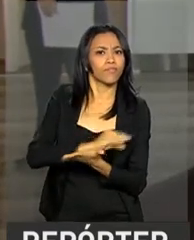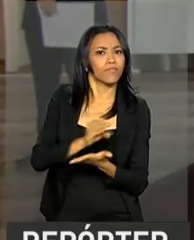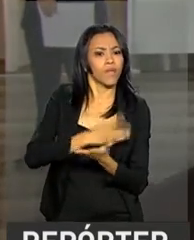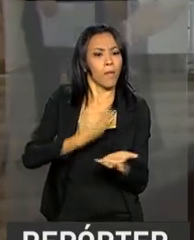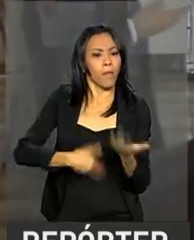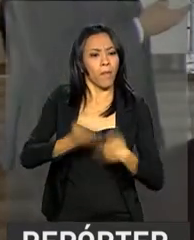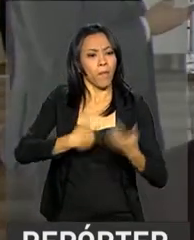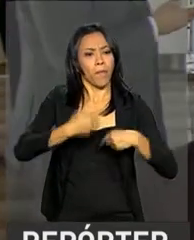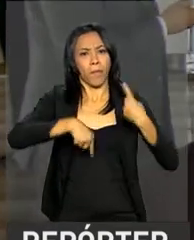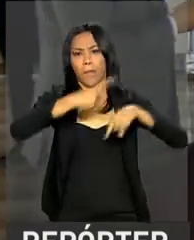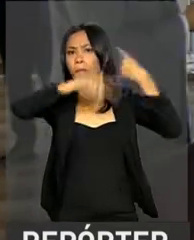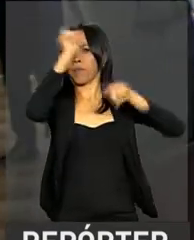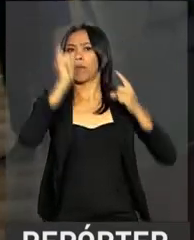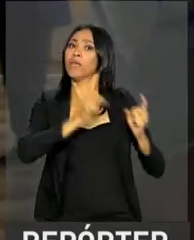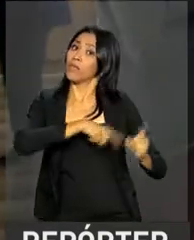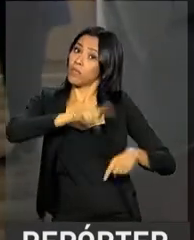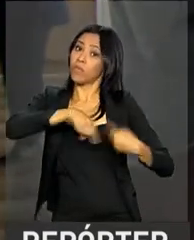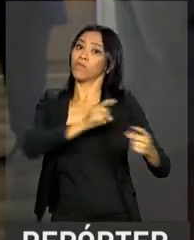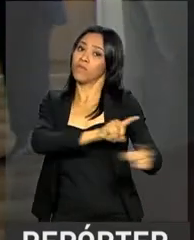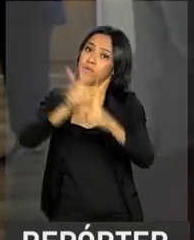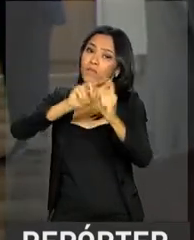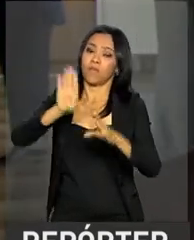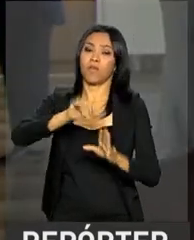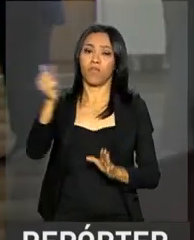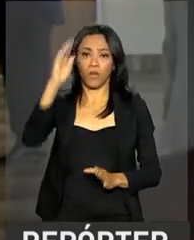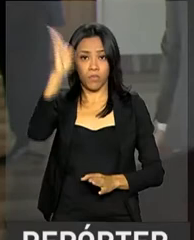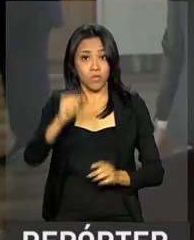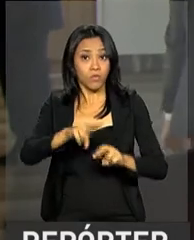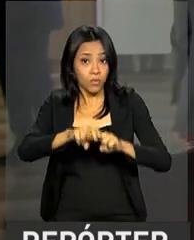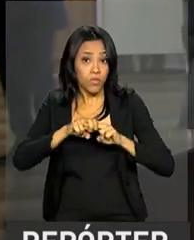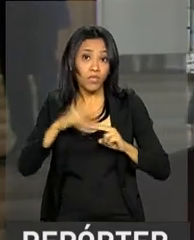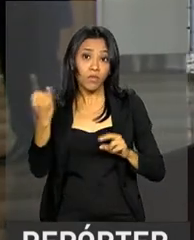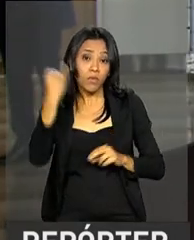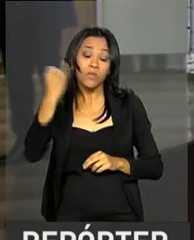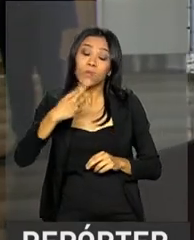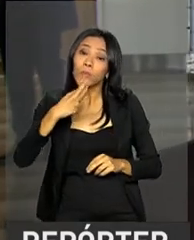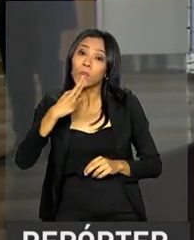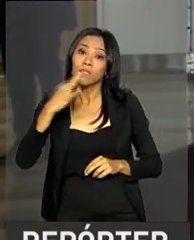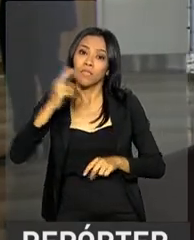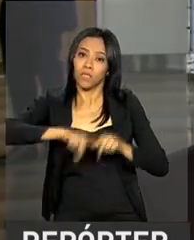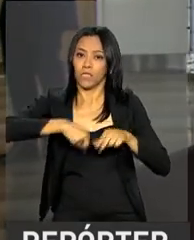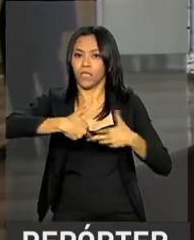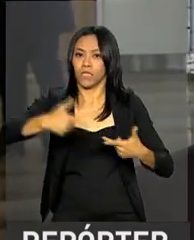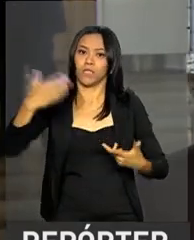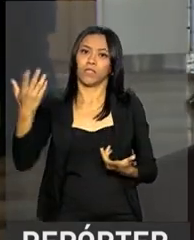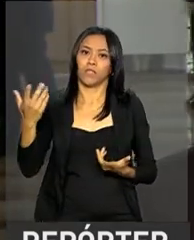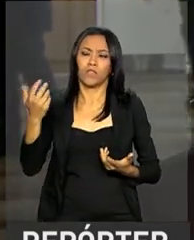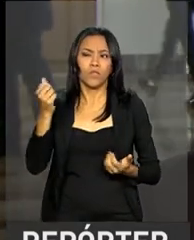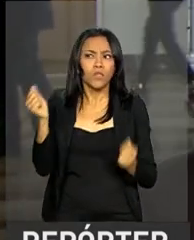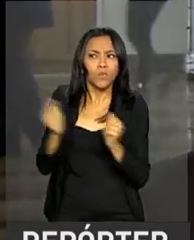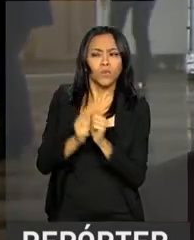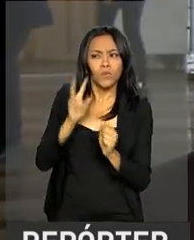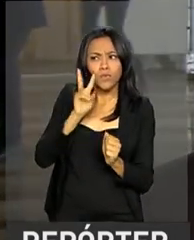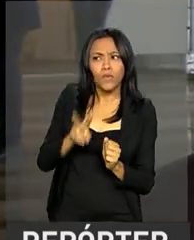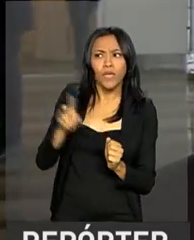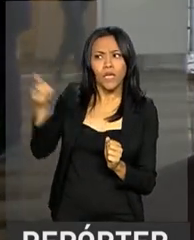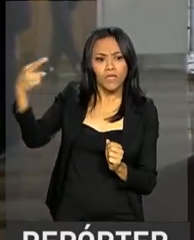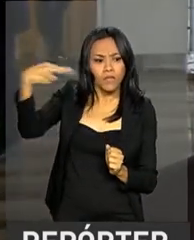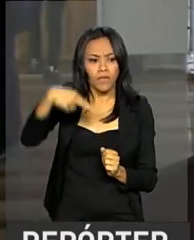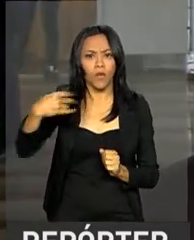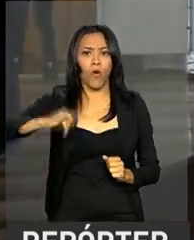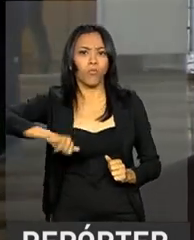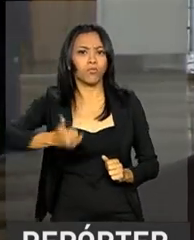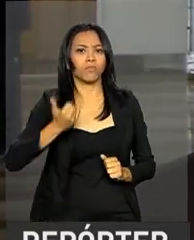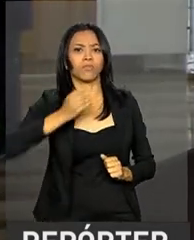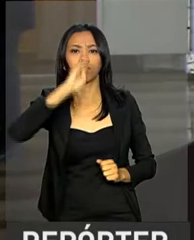aí poder exportar por isso que é importante a gente fazer conhecer o nosso produto junto a esses investidores e eles vêem a oportunidade que